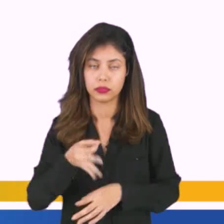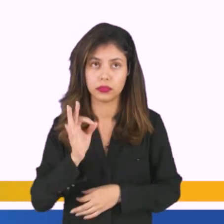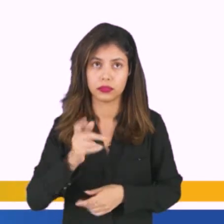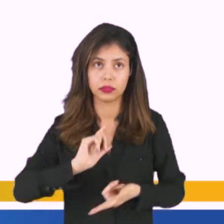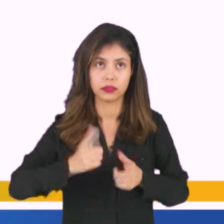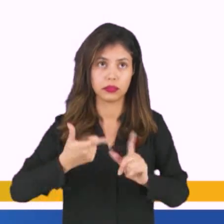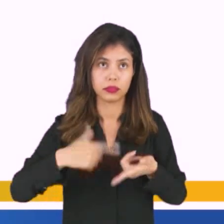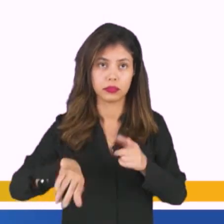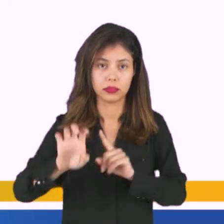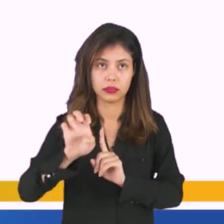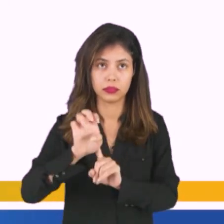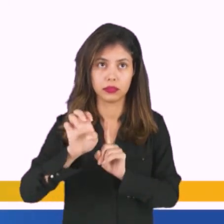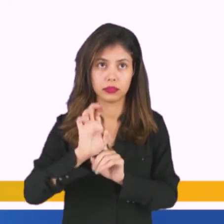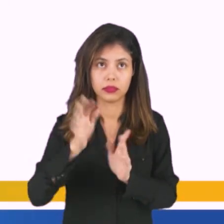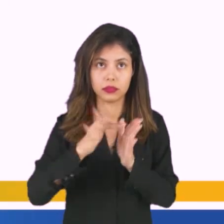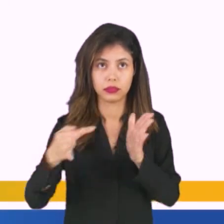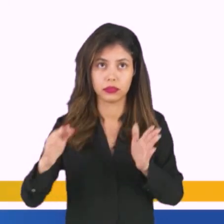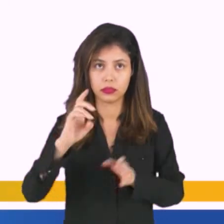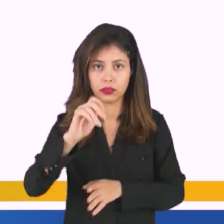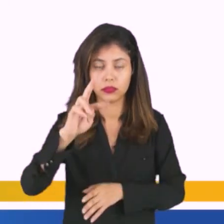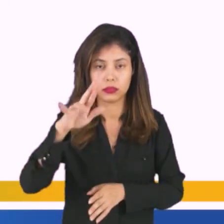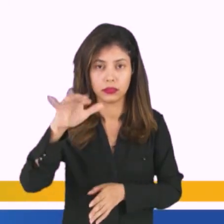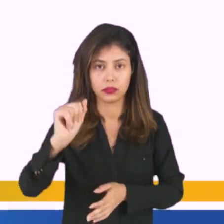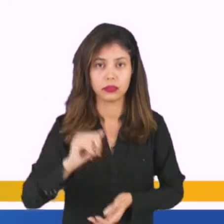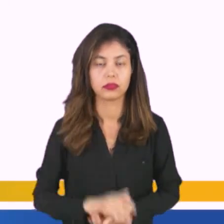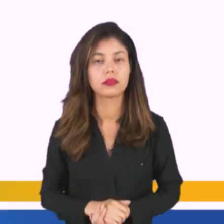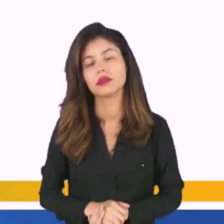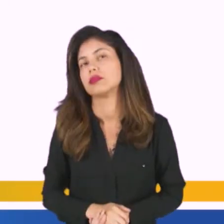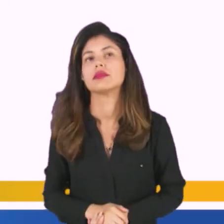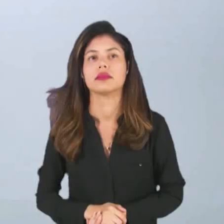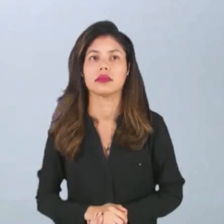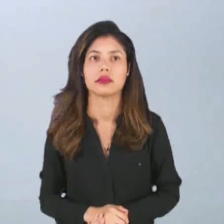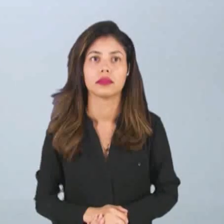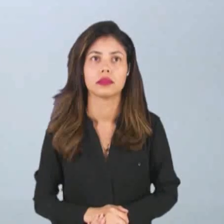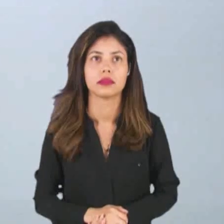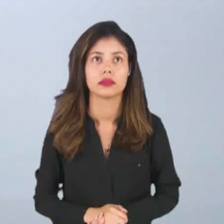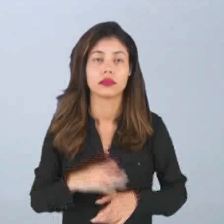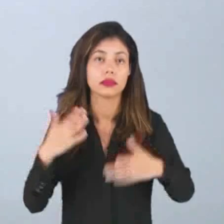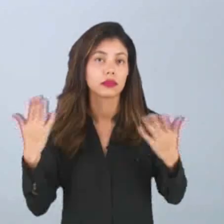isomeria de função e óptica. No mais,